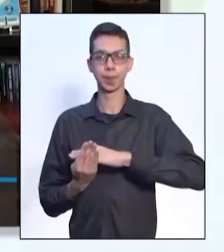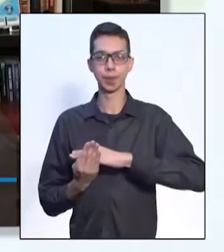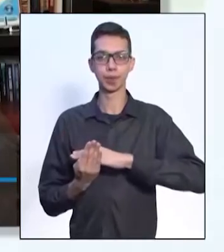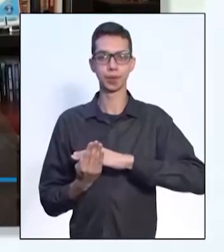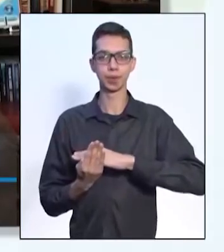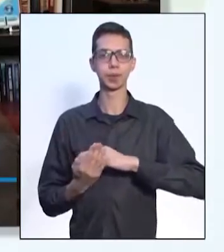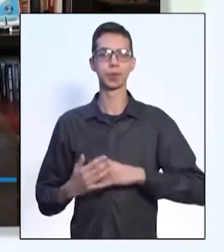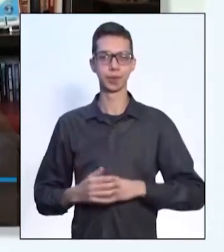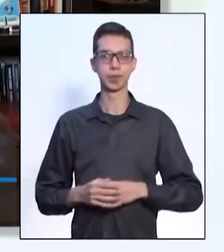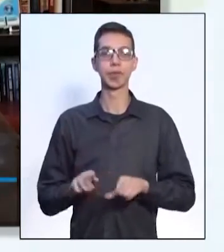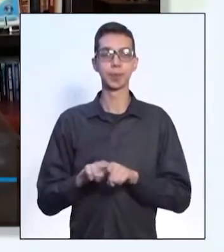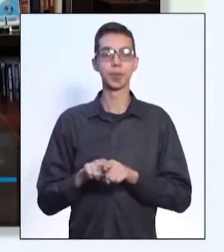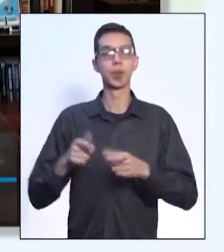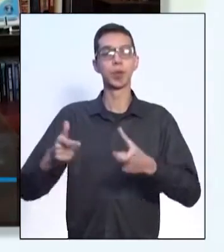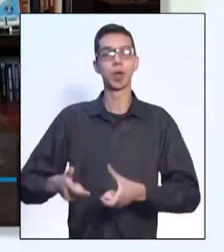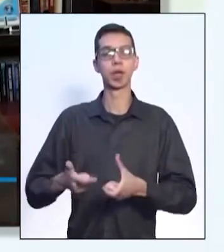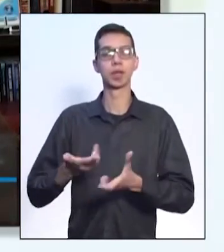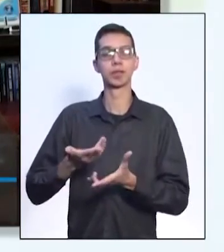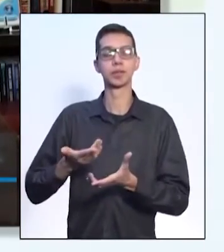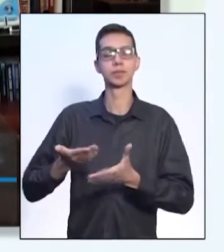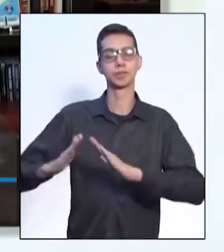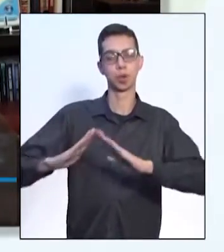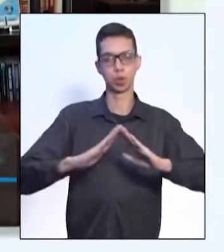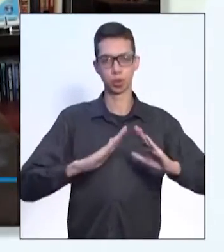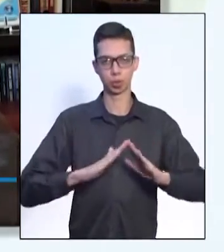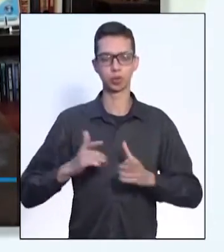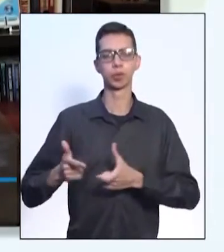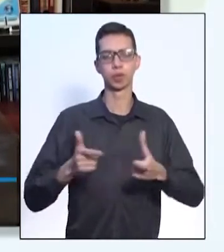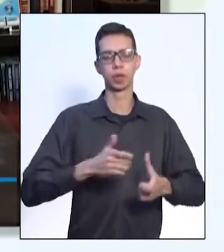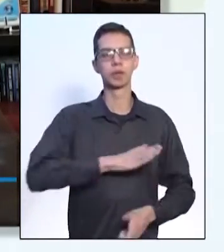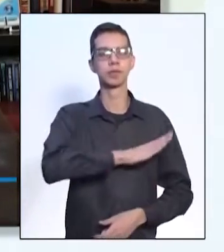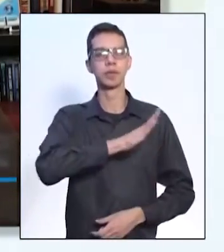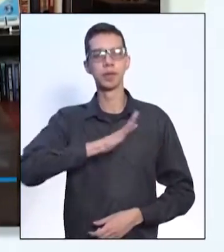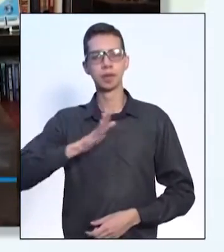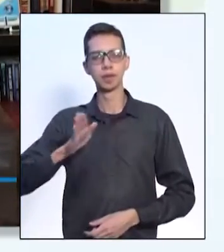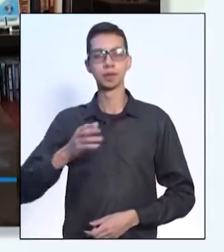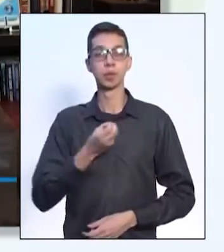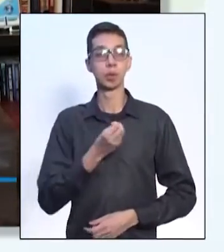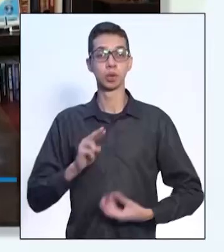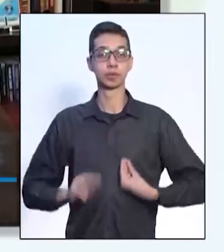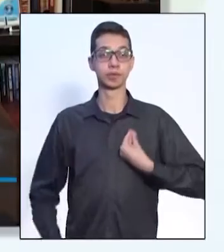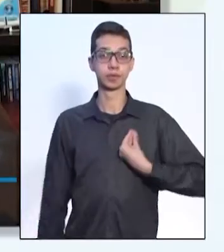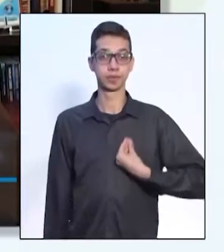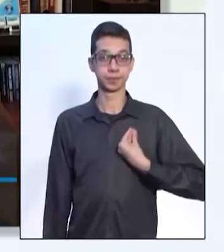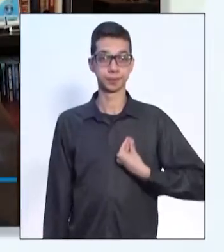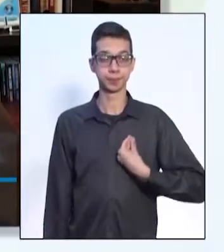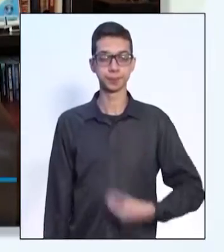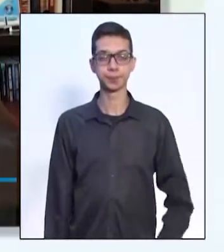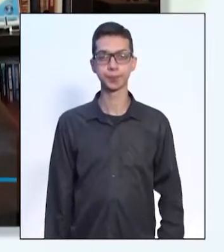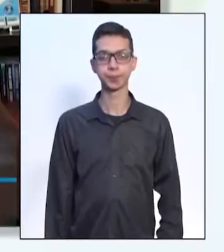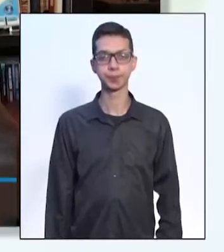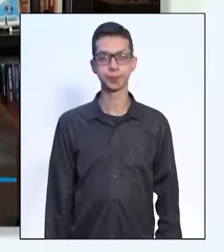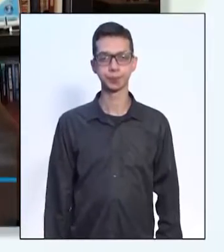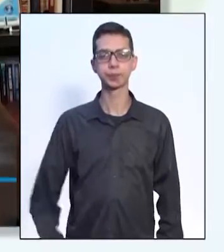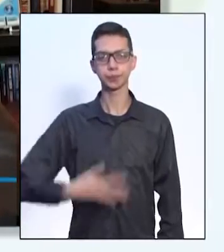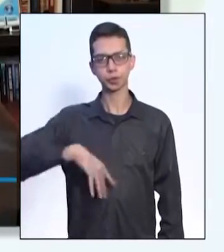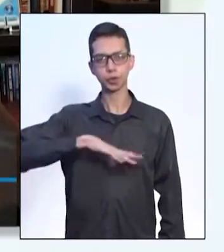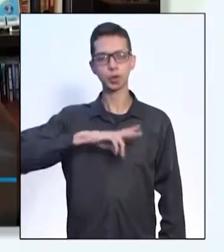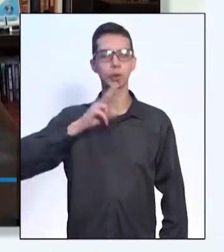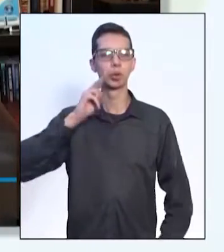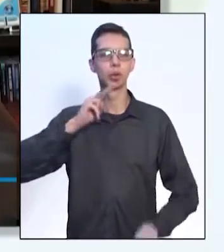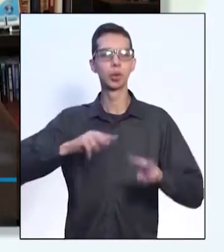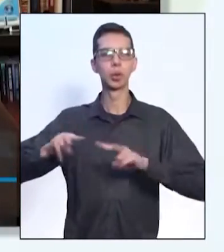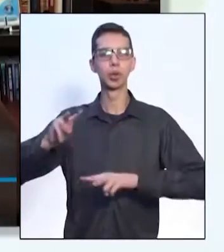gente mora, os lugares por onde nós costumamos passar ou frequentar. Quando nós olhamos para fora pela